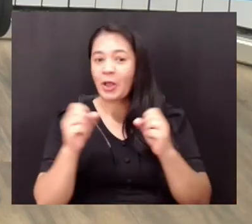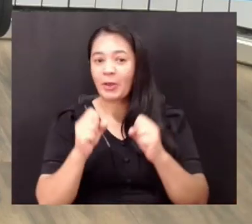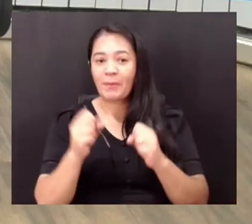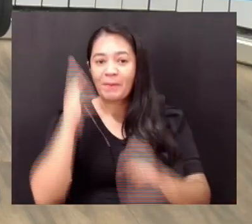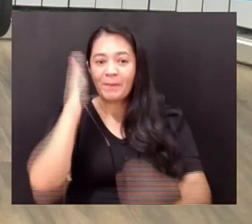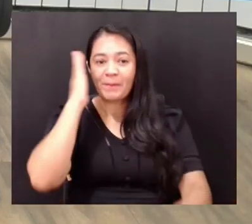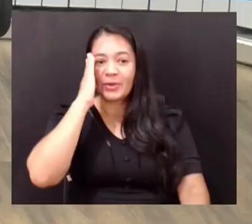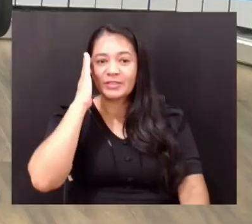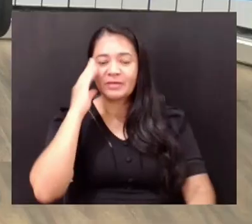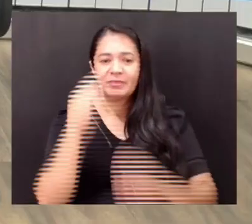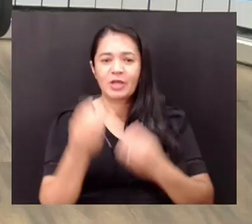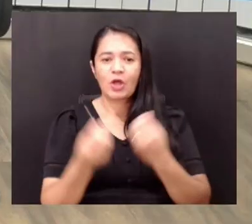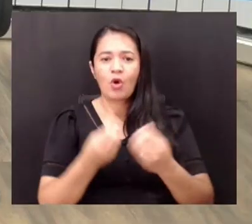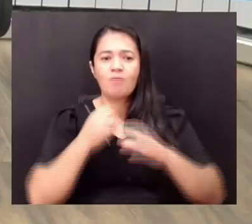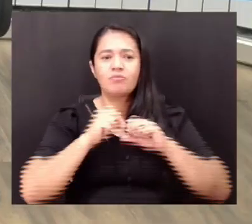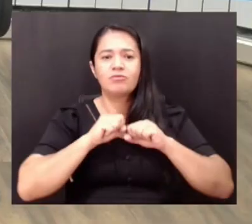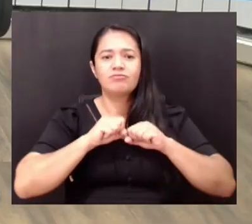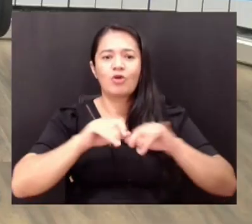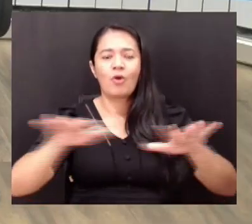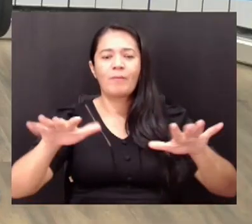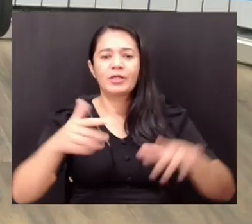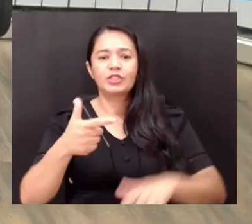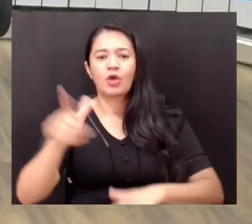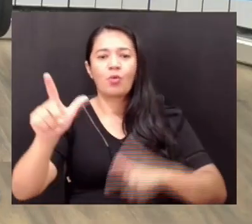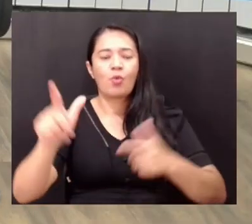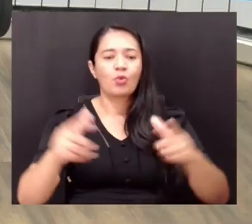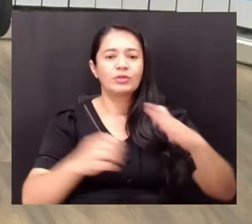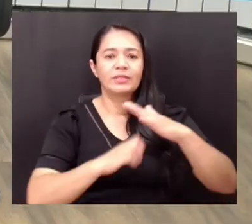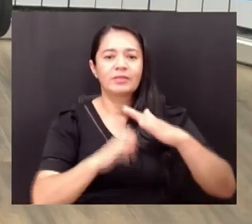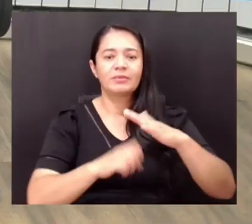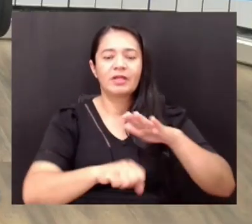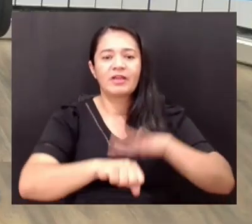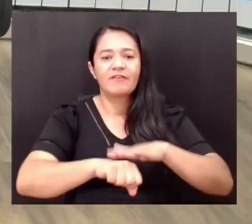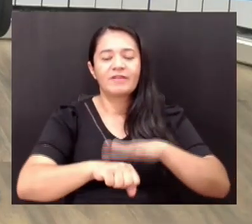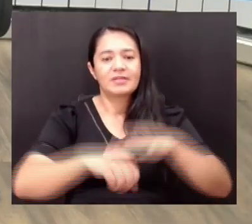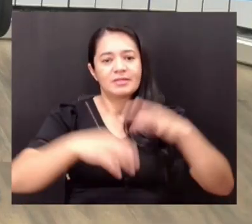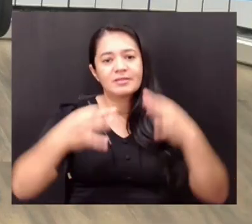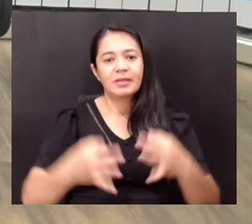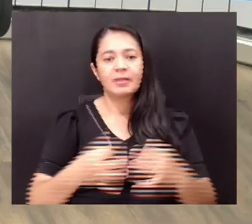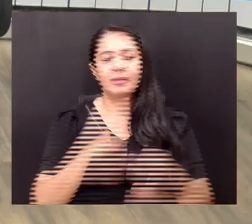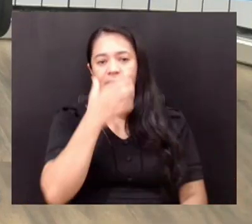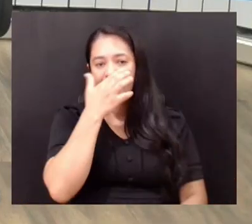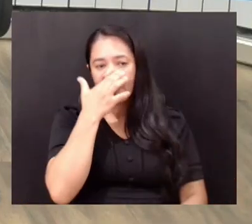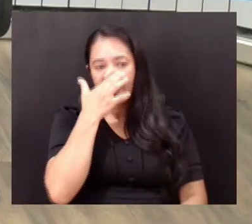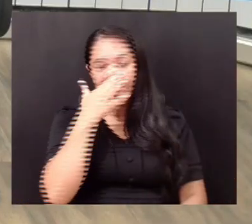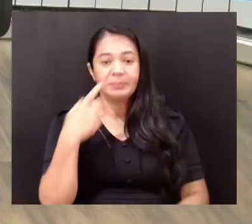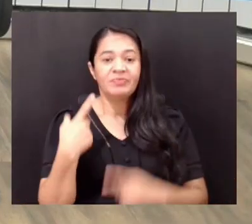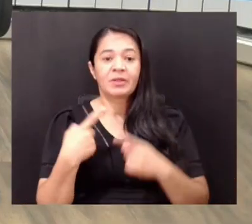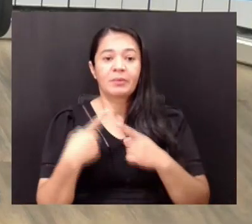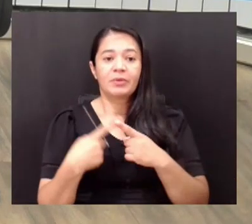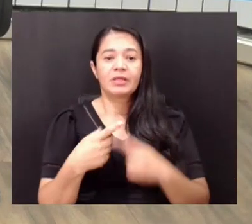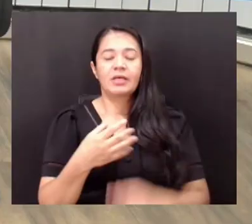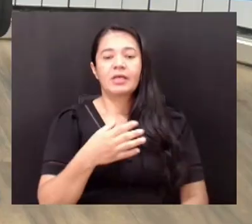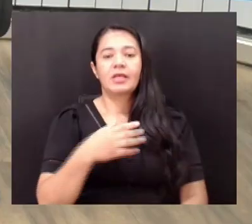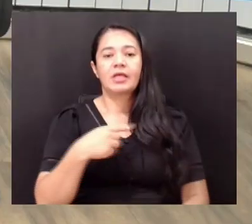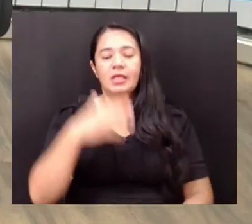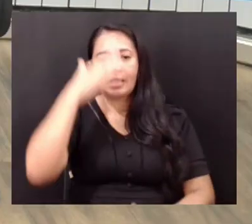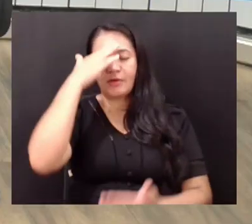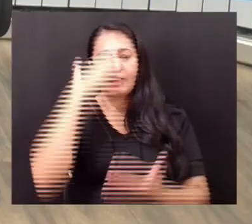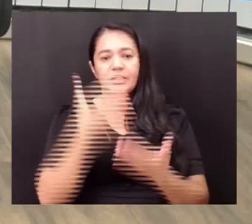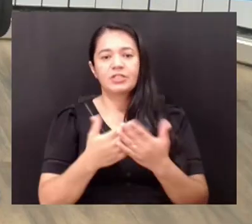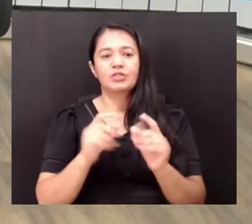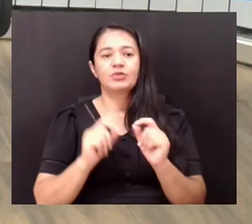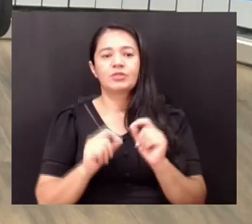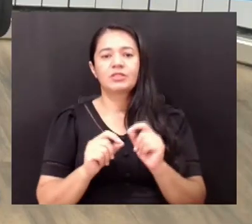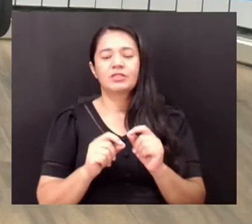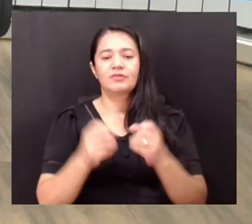compartilhar com outras empresas e fazer dar certo, né? Porque eu acredito nesse ponto que a senhora tem trazido aqui para